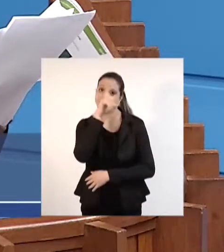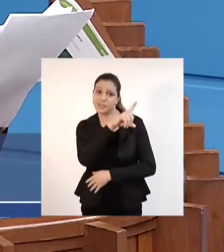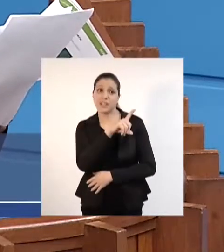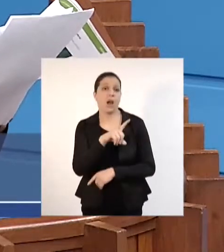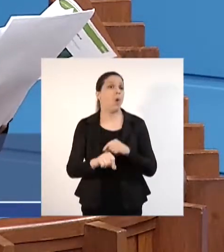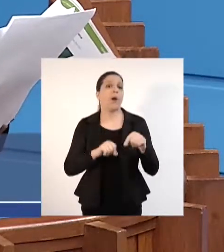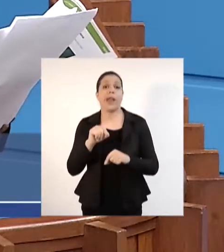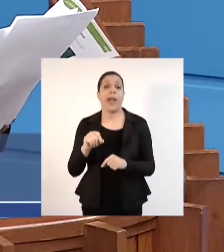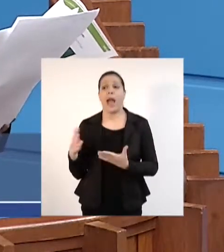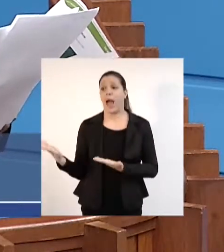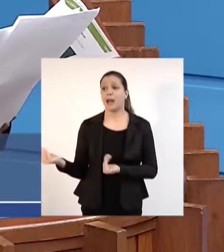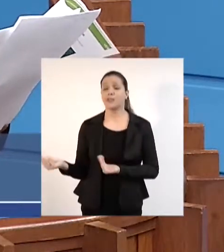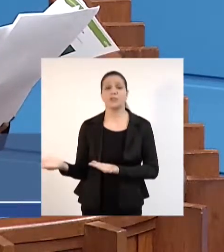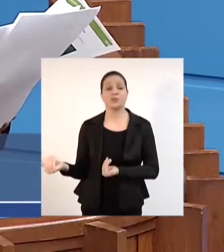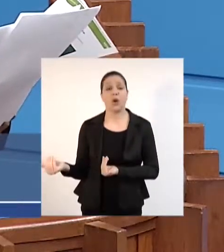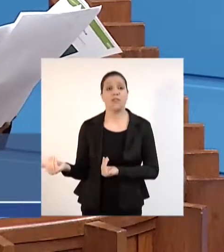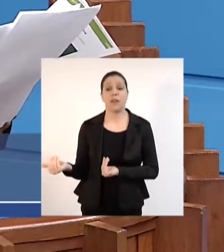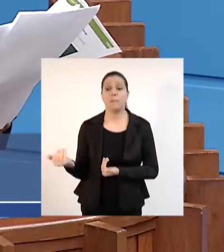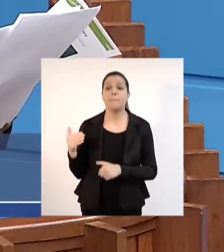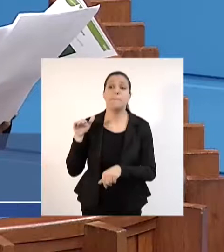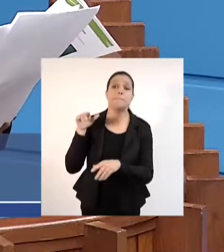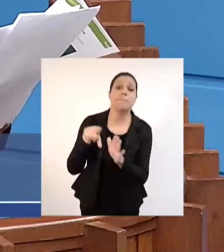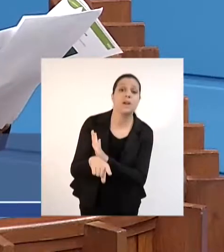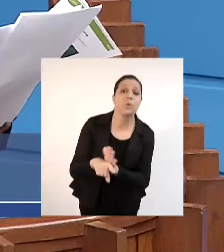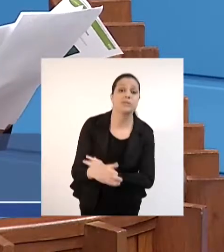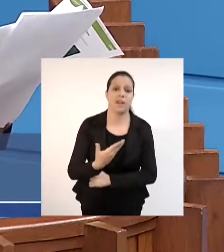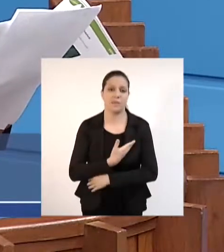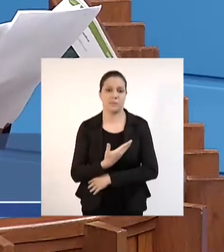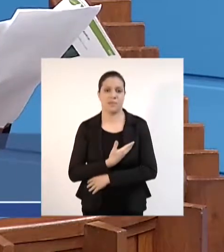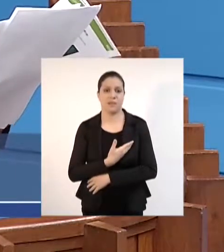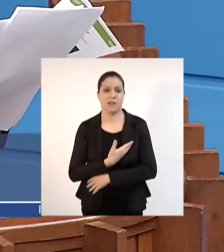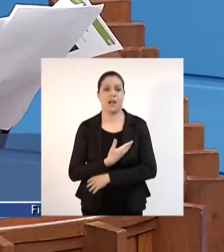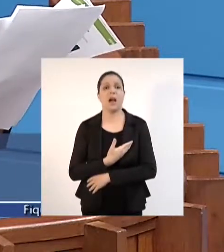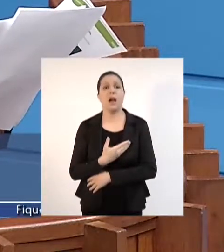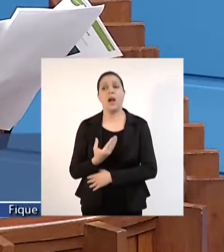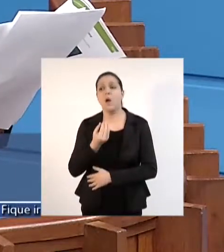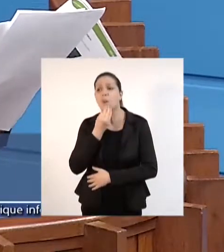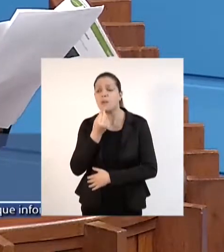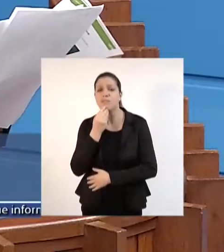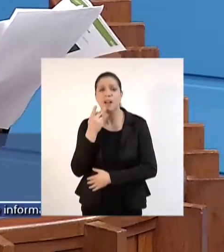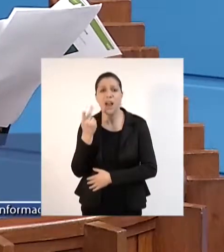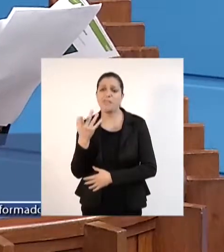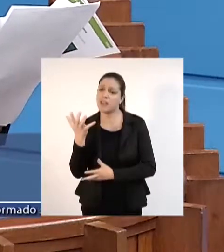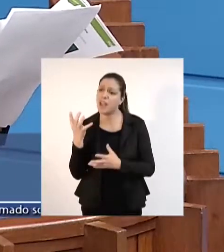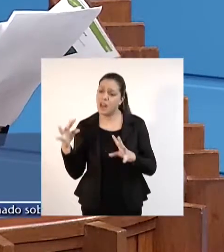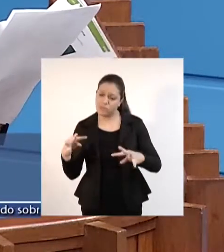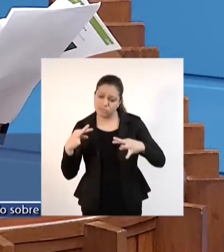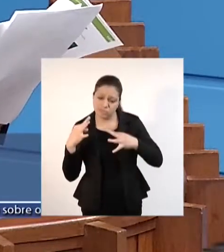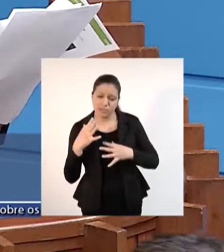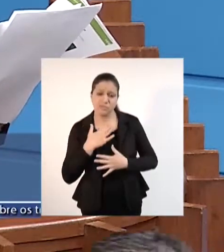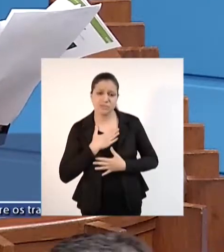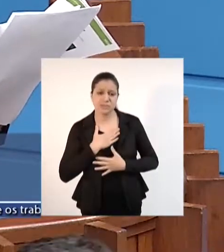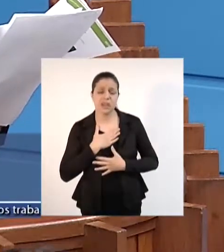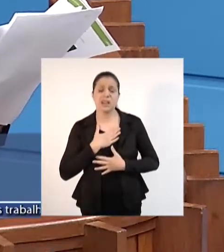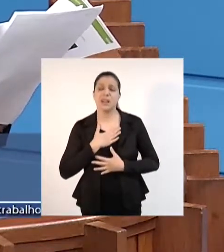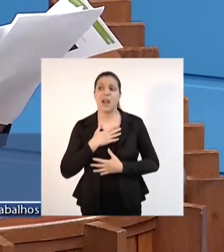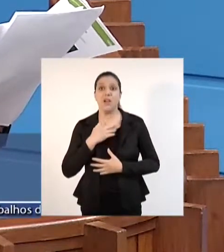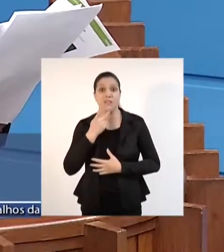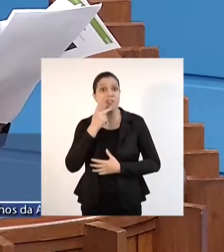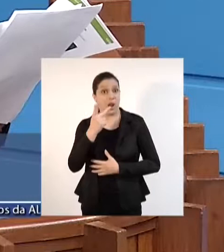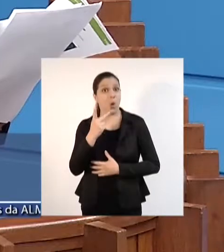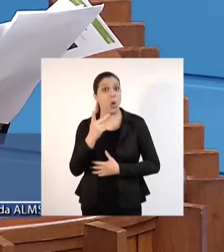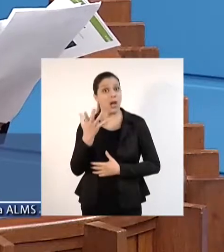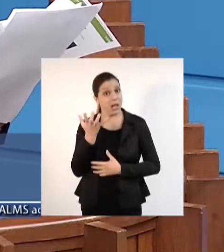Somos amigos há 4 anos. Ele falava só que queria atenção. Umas 2 ou 3 vezes falou em se matar. A